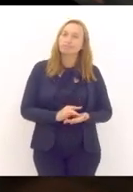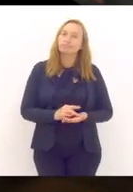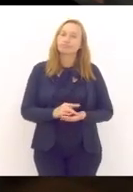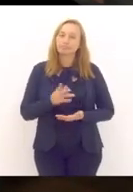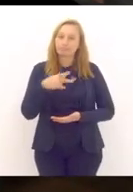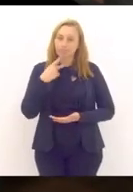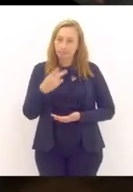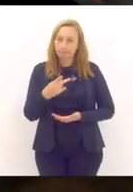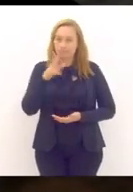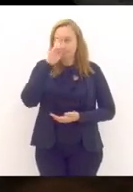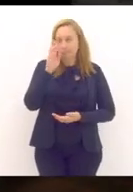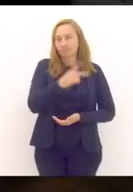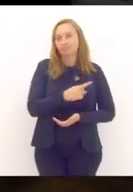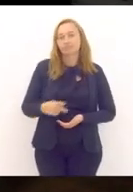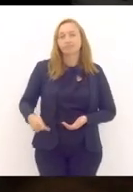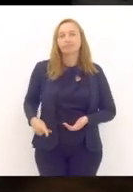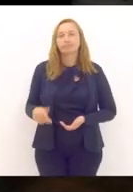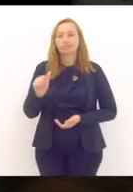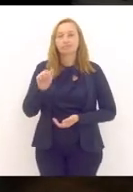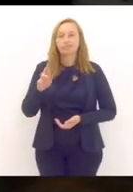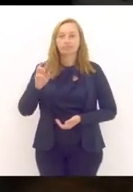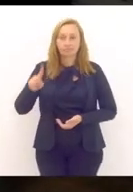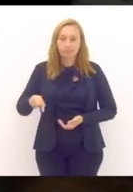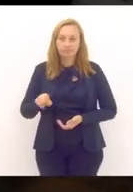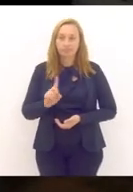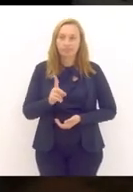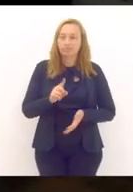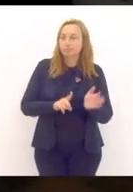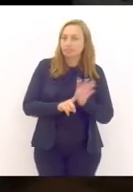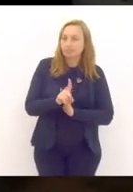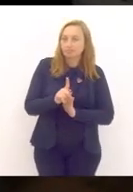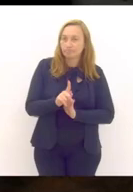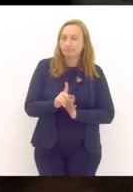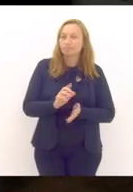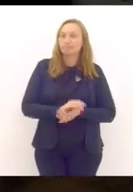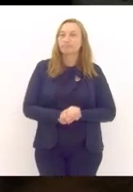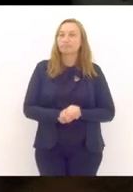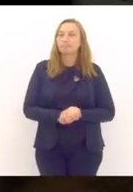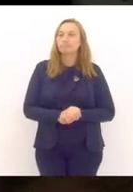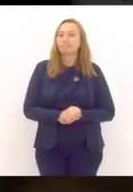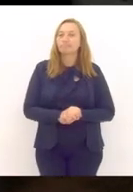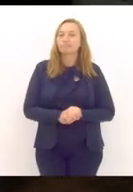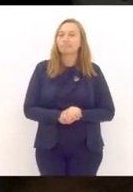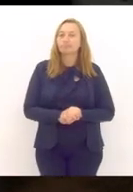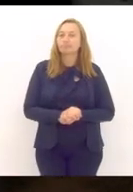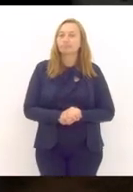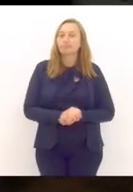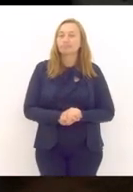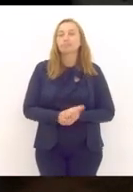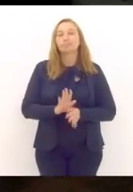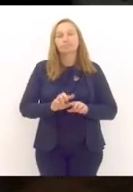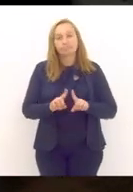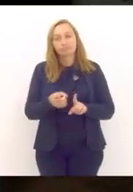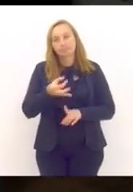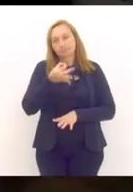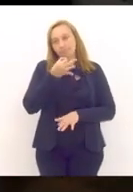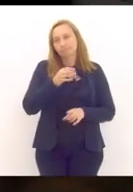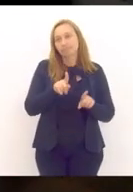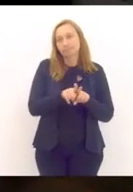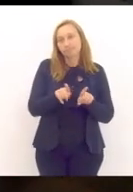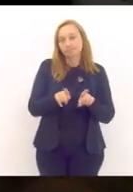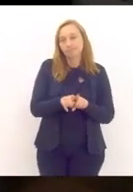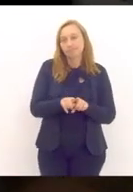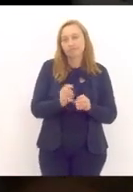intervenção, presidente André Correia, não é propriamente uma pergunta, mas também uma sugestão,